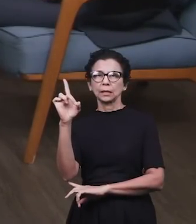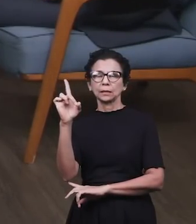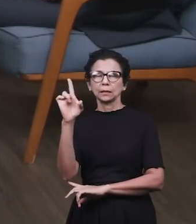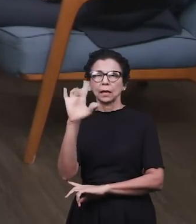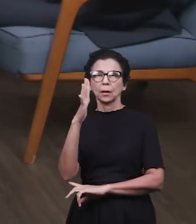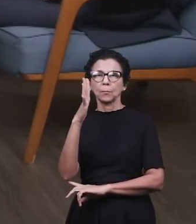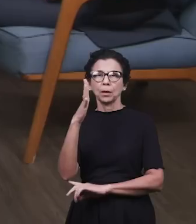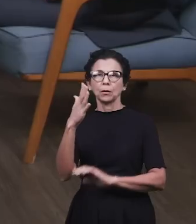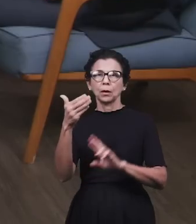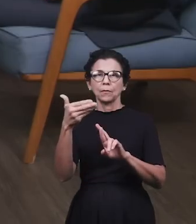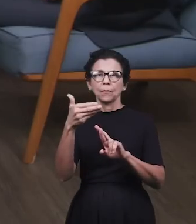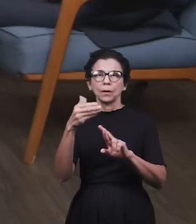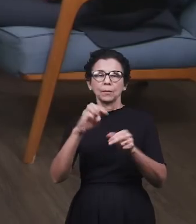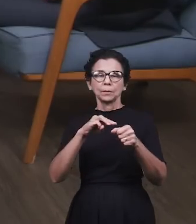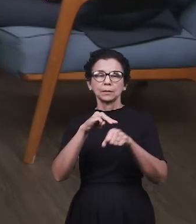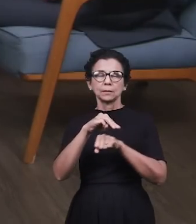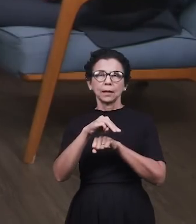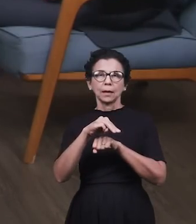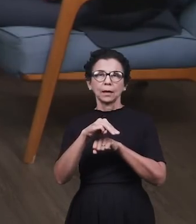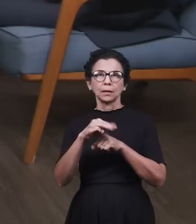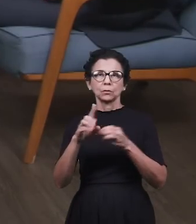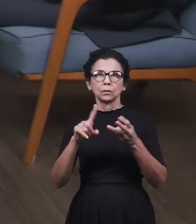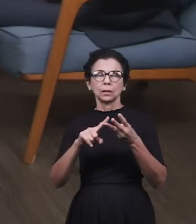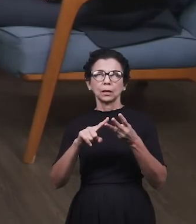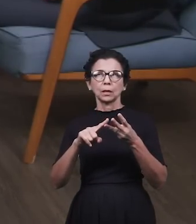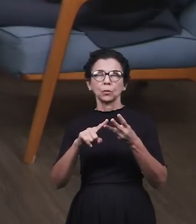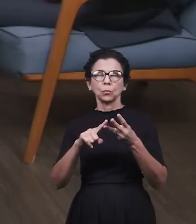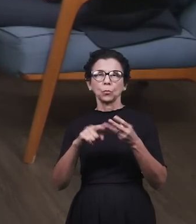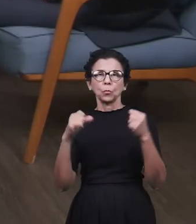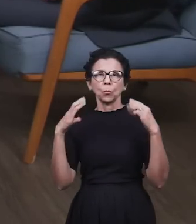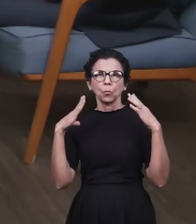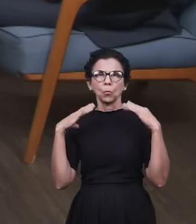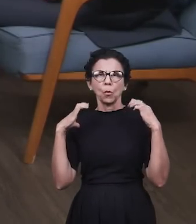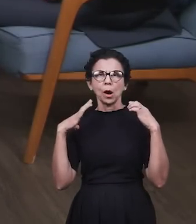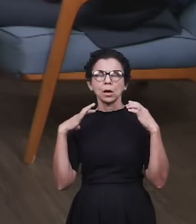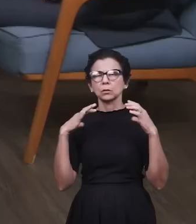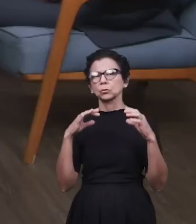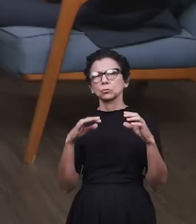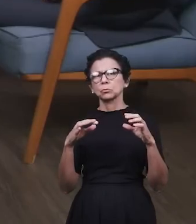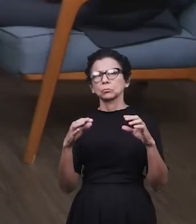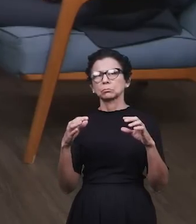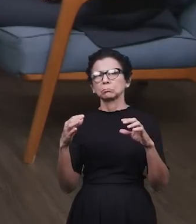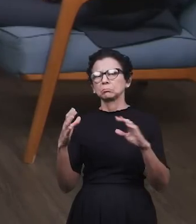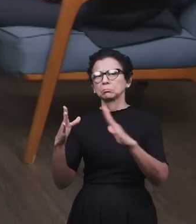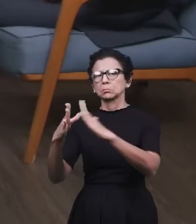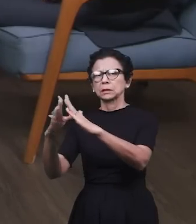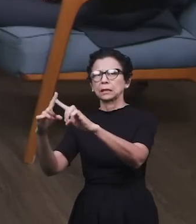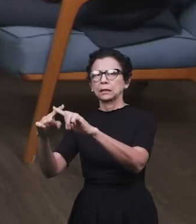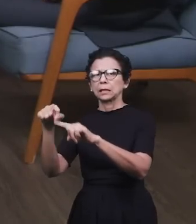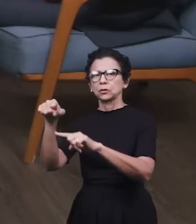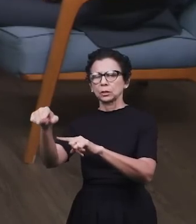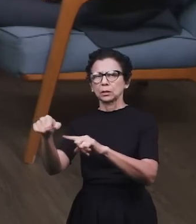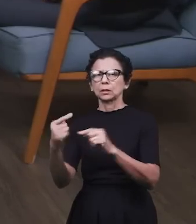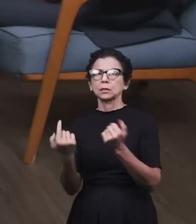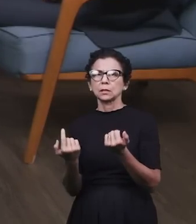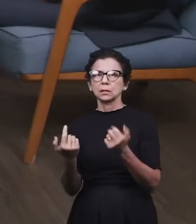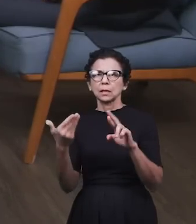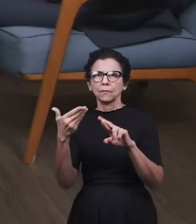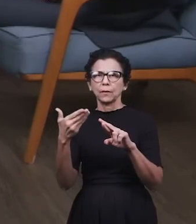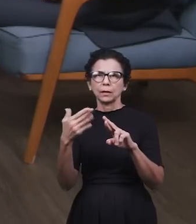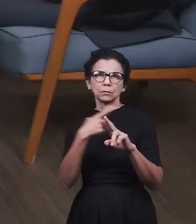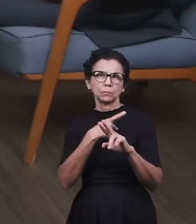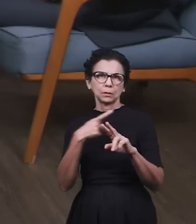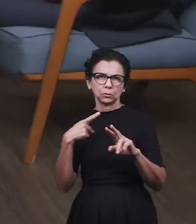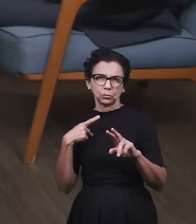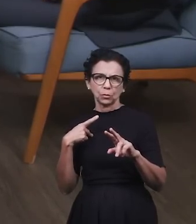tem o anjo da igreja, né? Outro aspecto que a gente abordou recentemente aqui também, aquele que